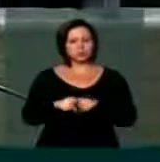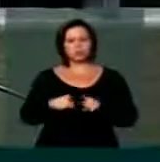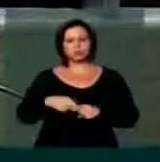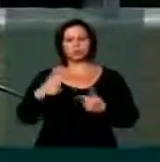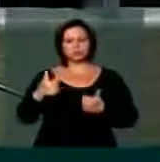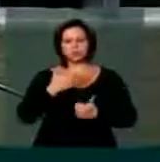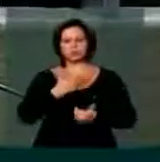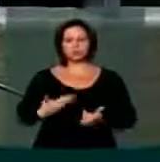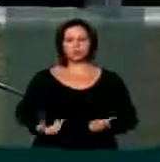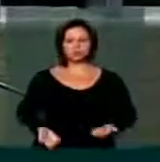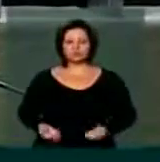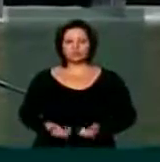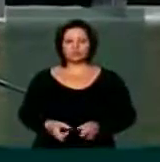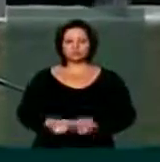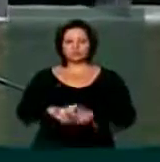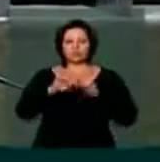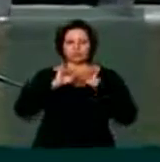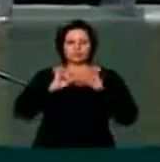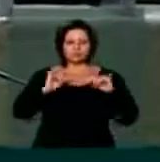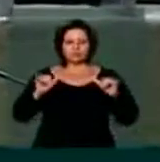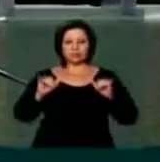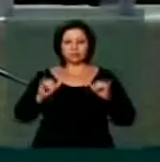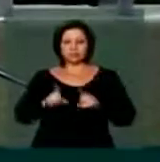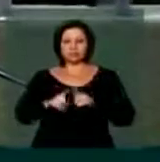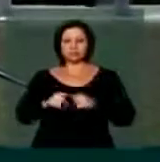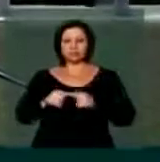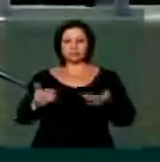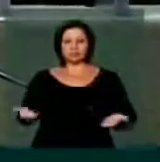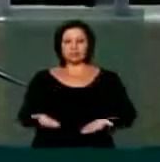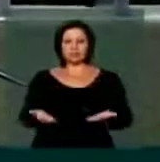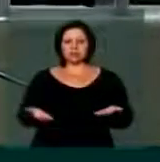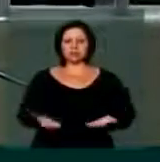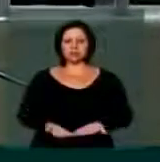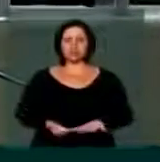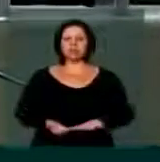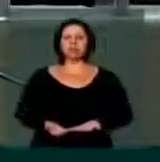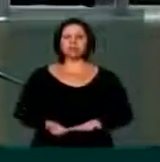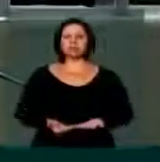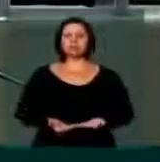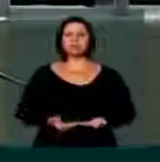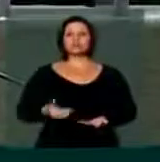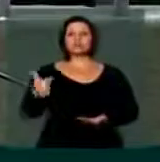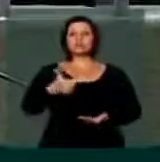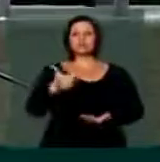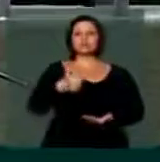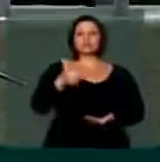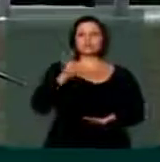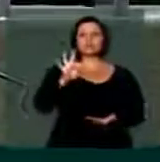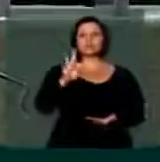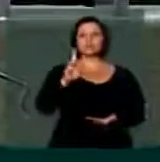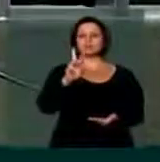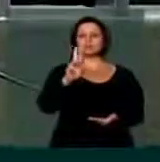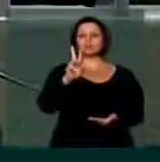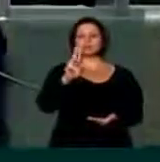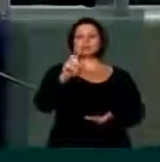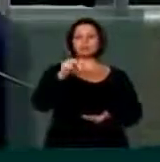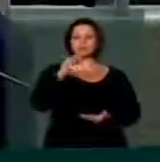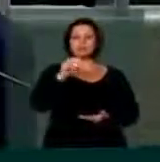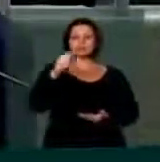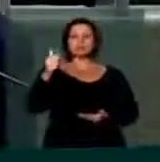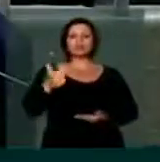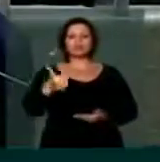a governador. E dizer que nós estamos agora diante de um segundo turno, nós estamos